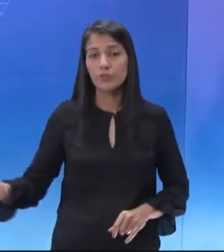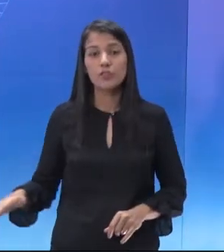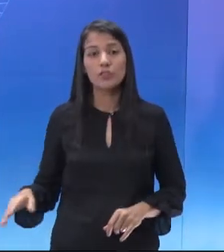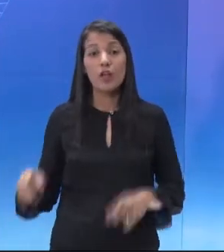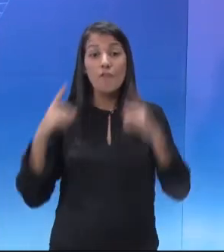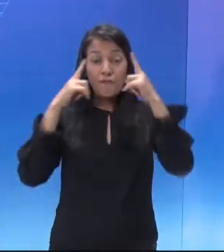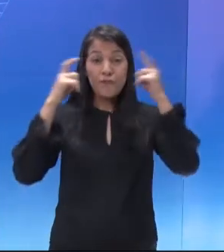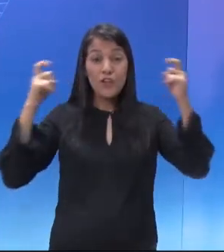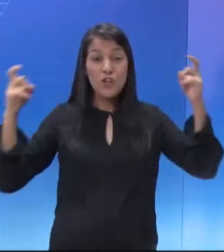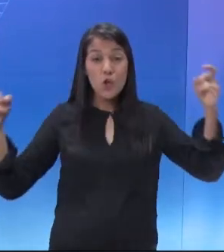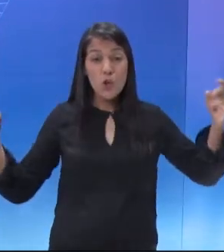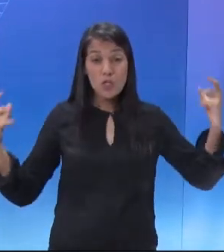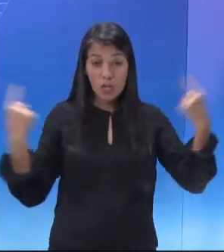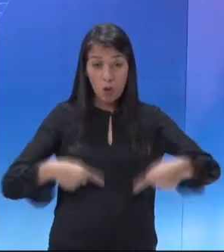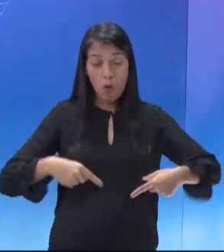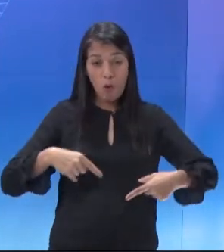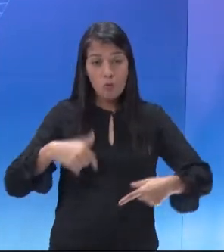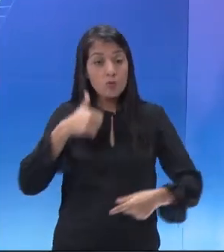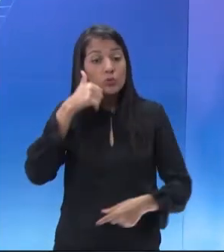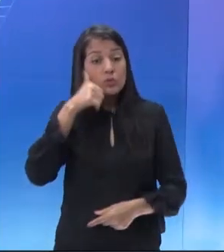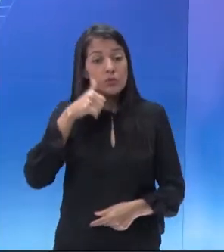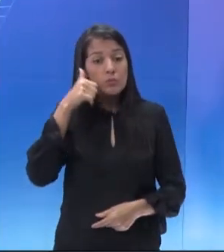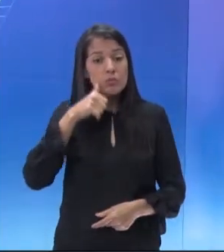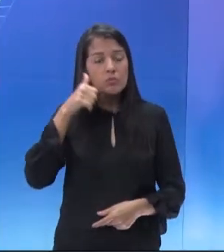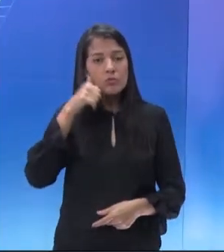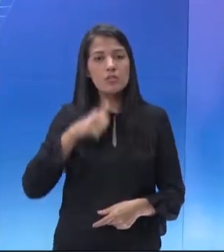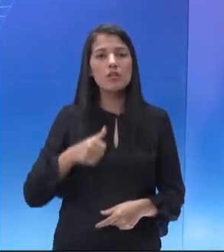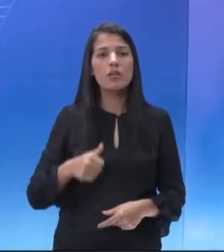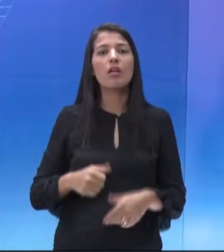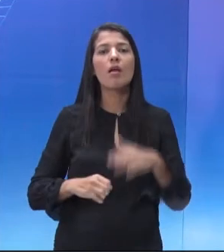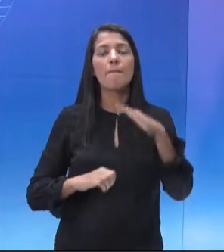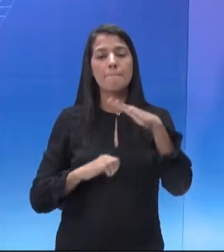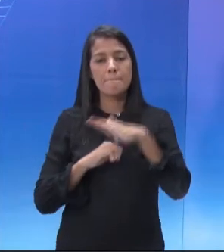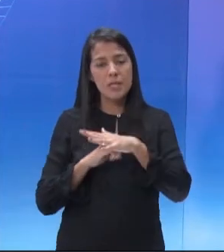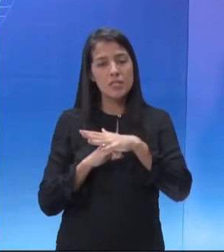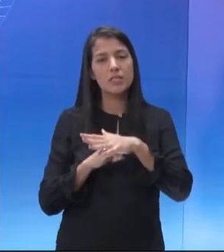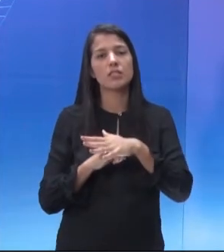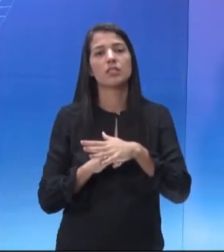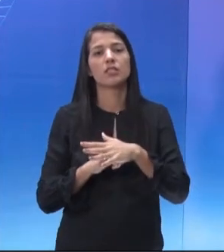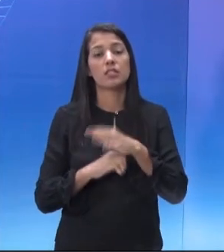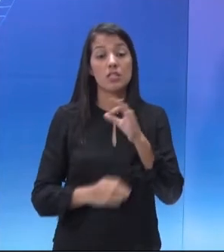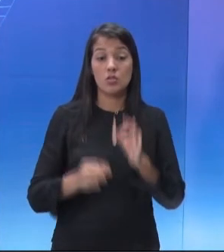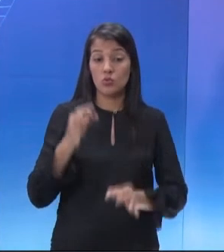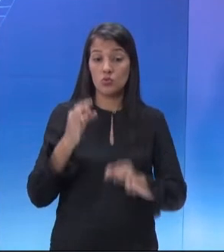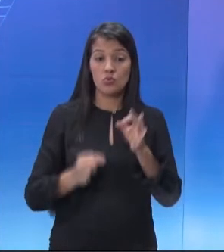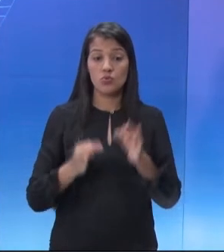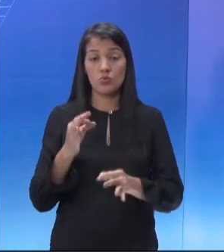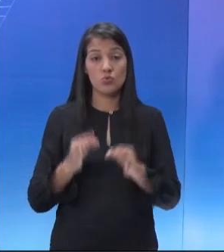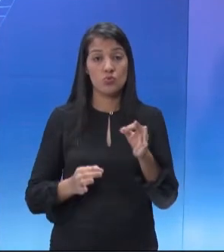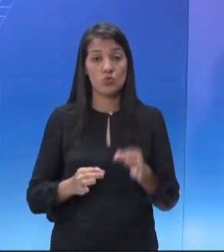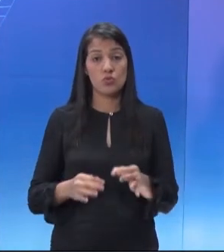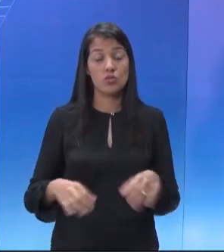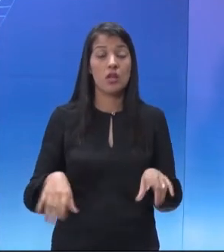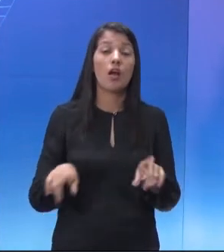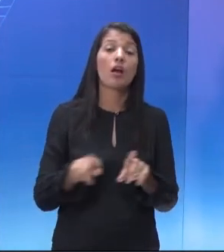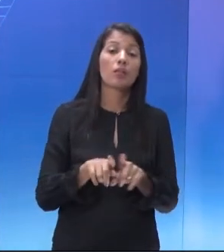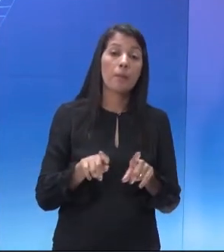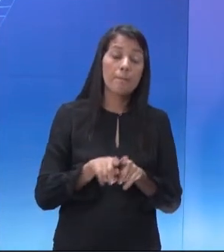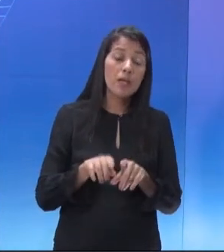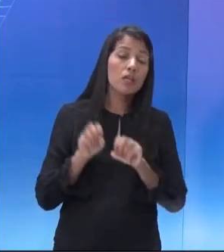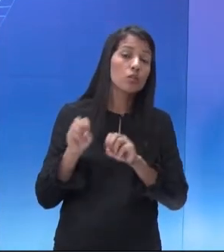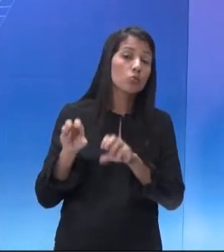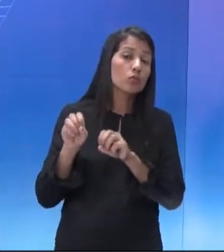publicidade infantil, Ministério das Comunicações. Violência contra a mulher, Ministério da Justiça, Secretaria de